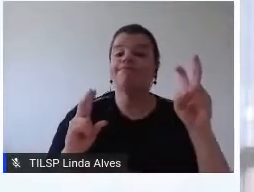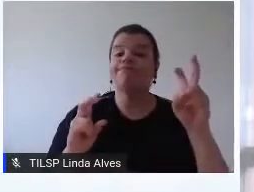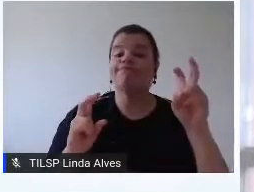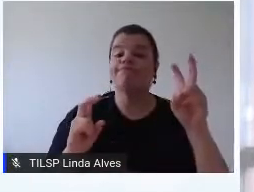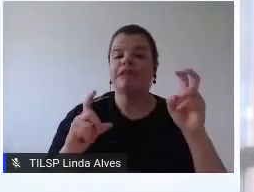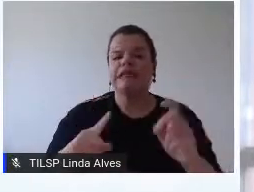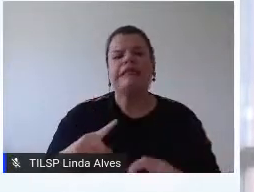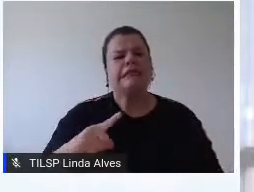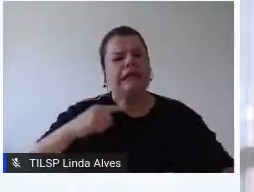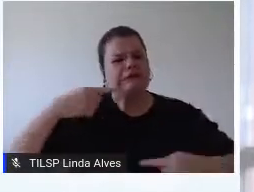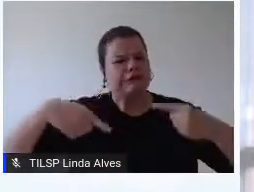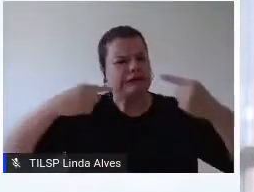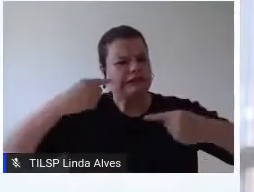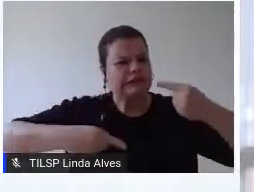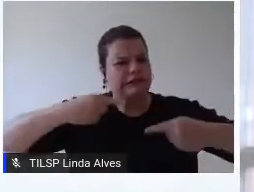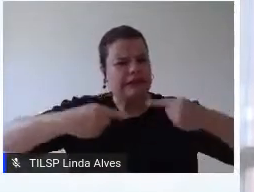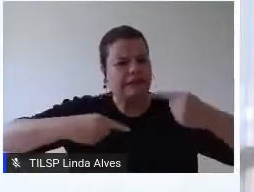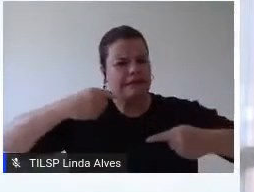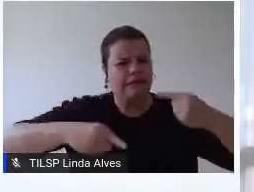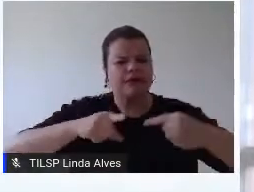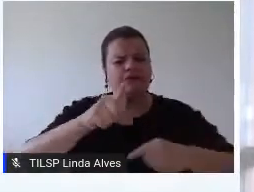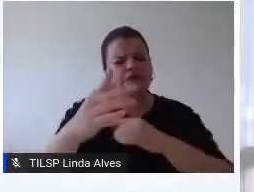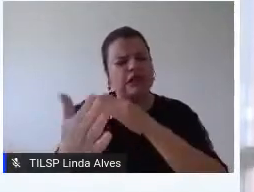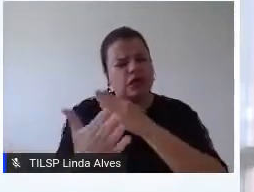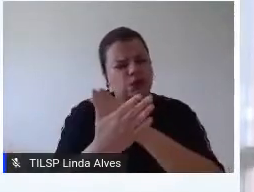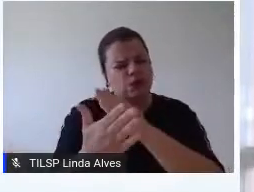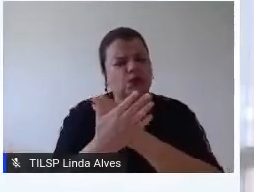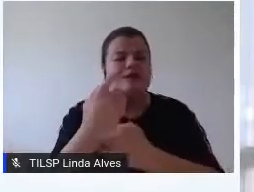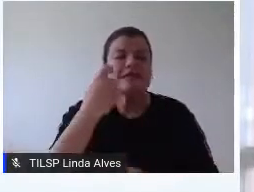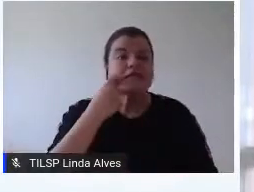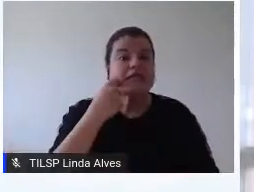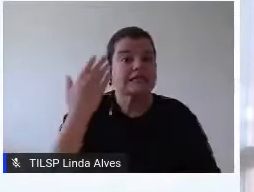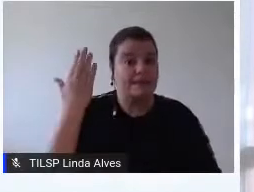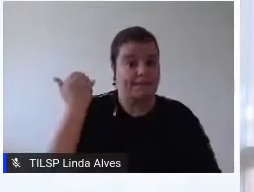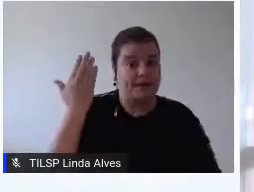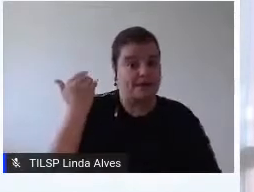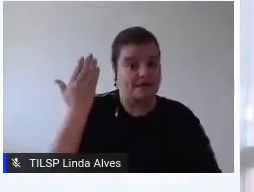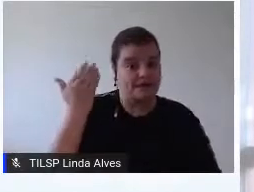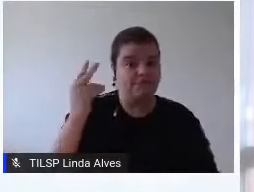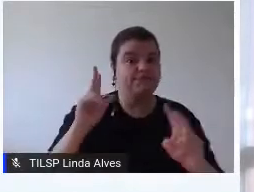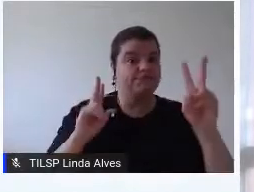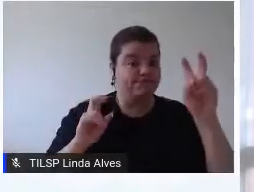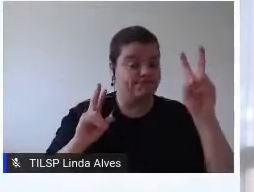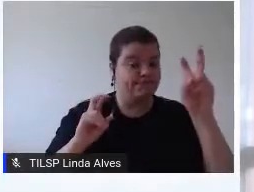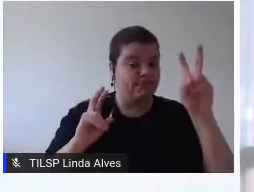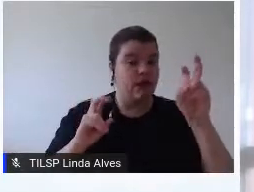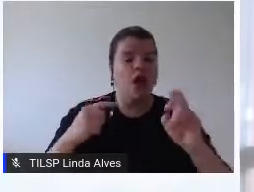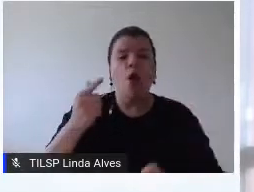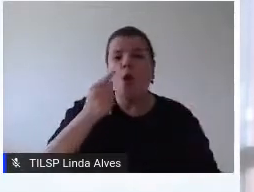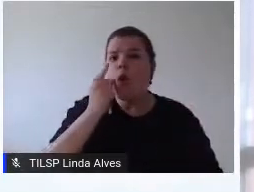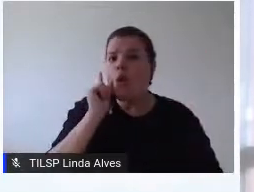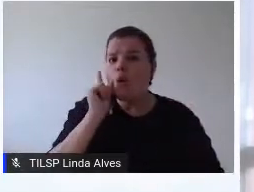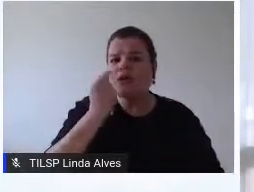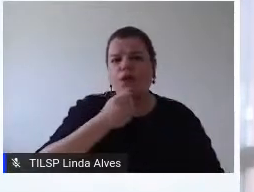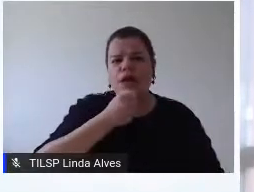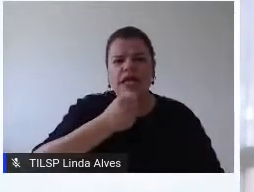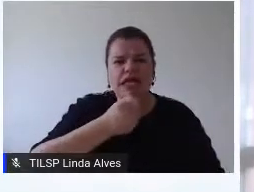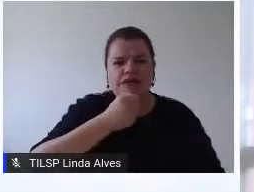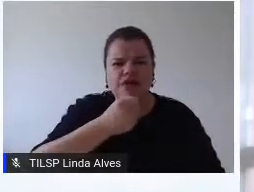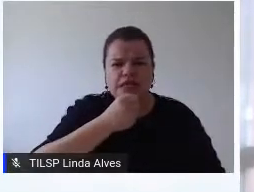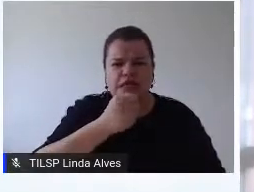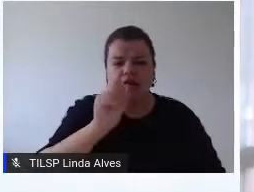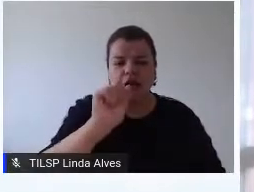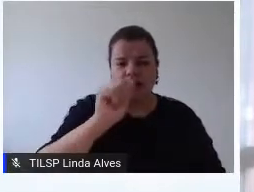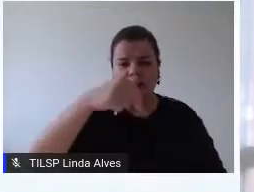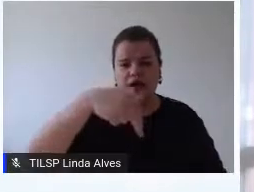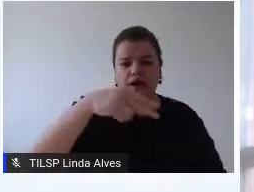um debate que você participou, nos ajudou na sexta-feira passada. Ontem eu entrevistei o André, também seu